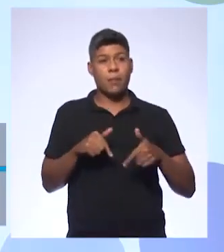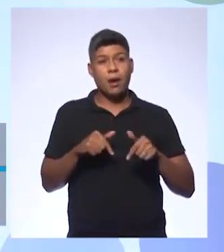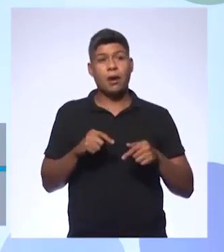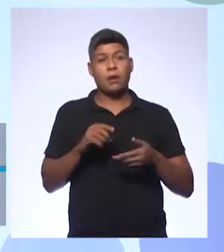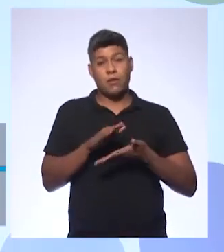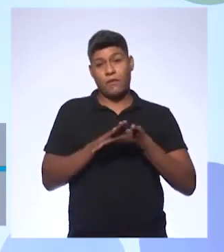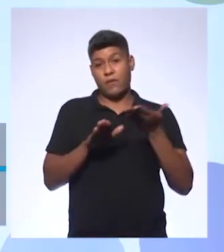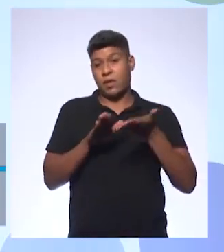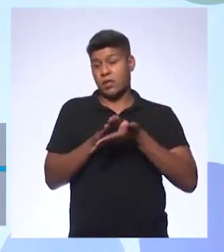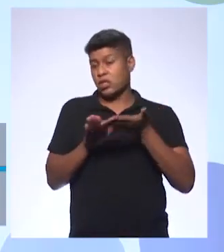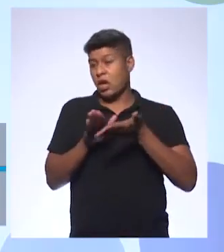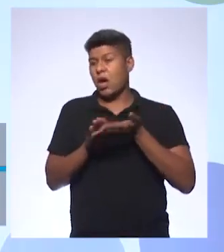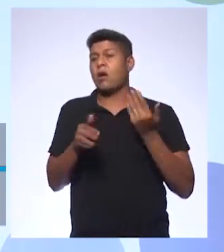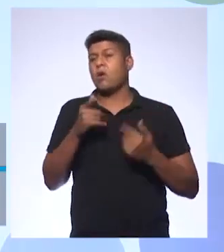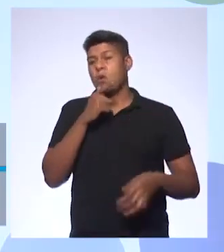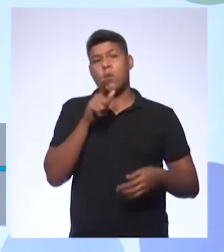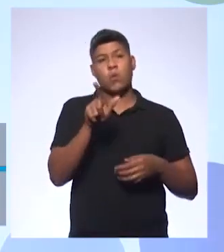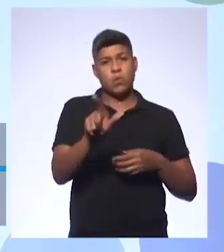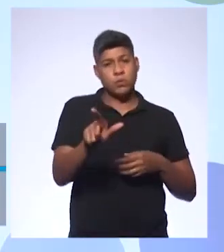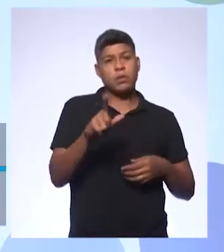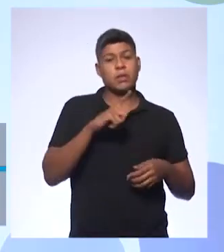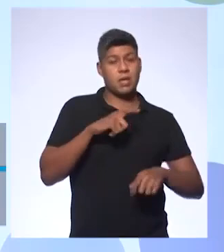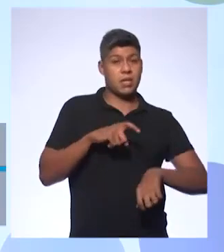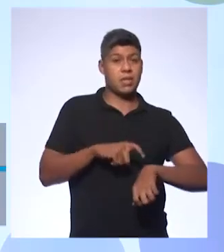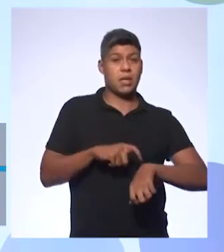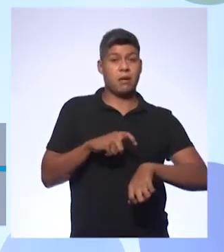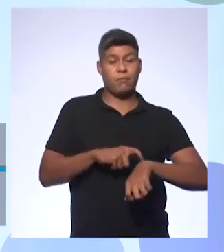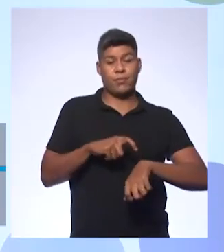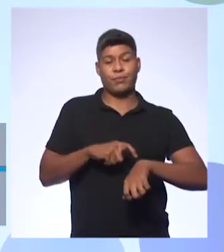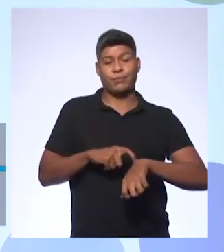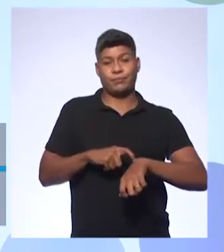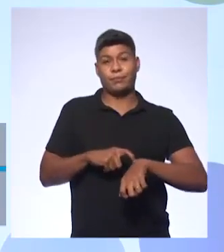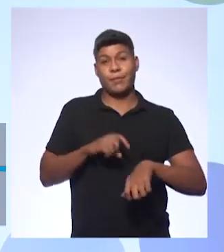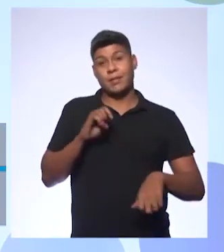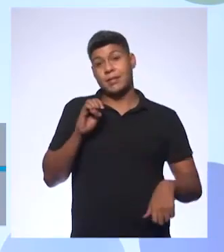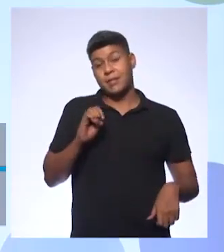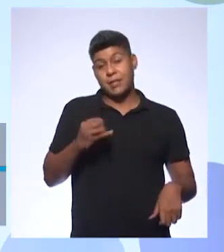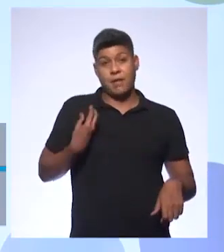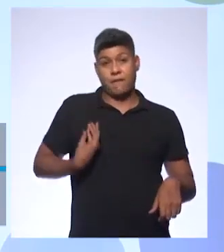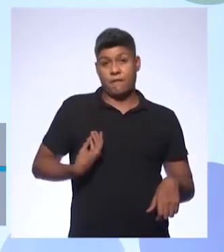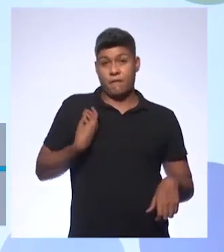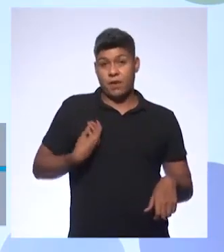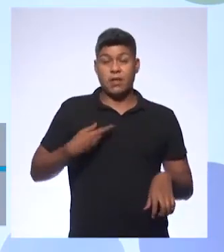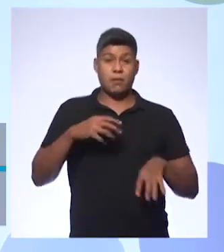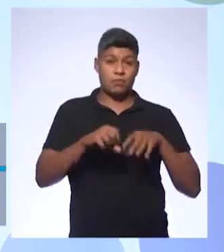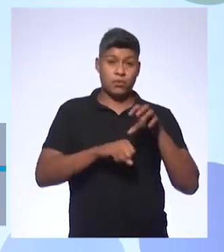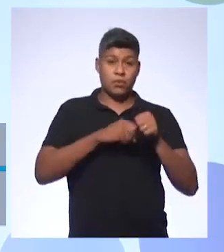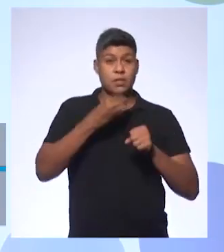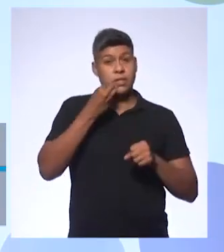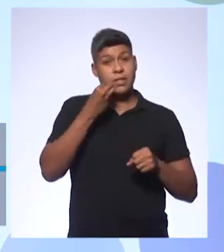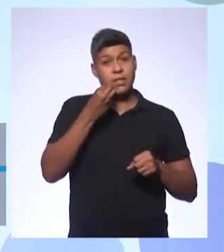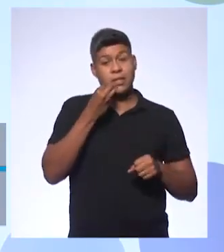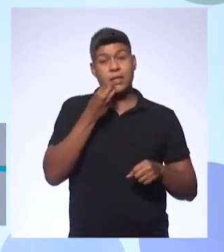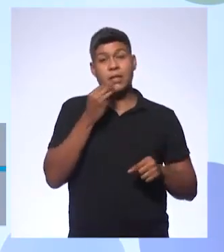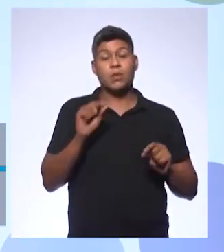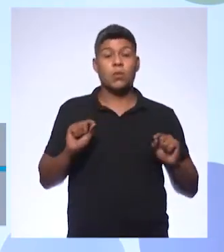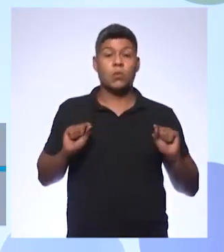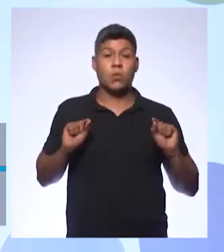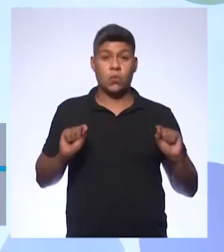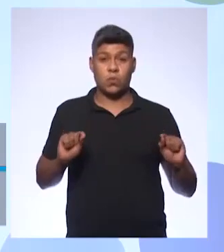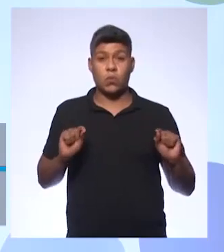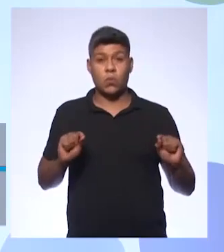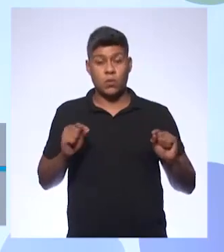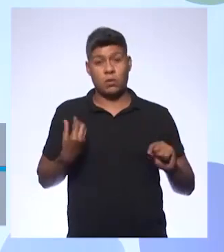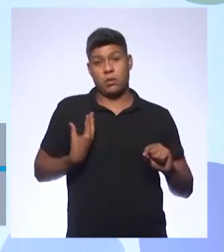fazer uma viagem internacional, você consegue ali dispor de um certo tempo. Se você passa a sua vida buscando e tentando ter o mínimo, né, para